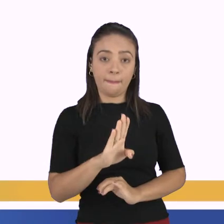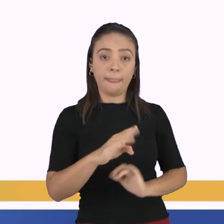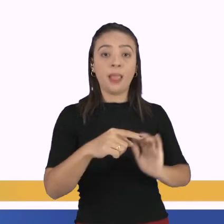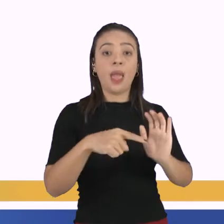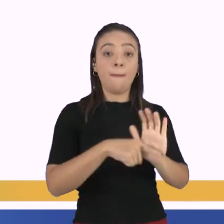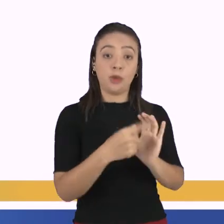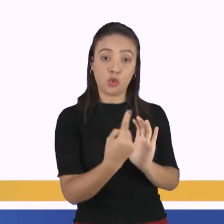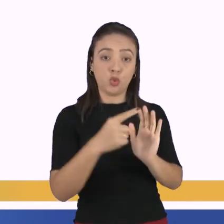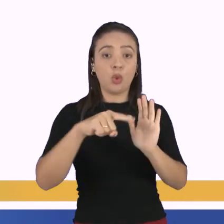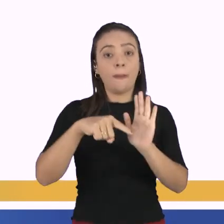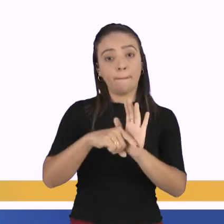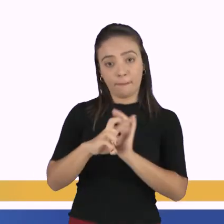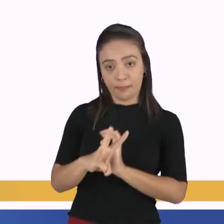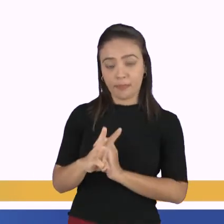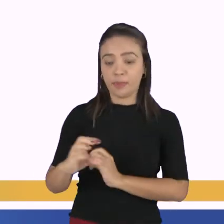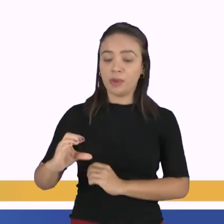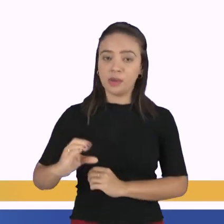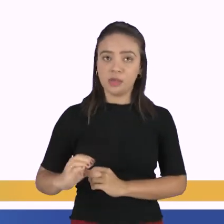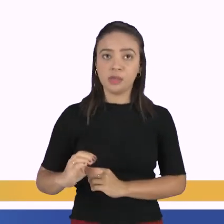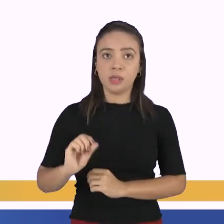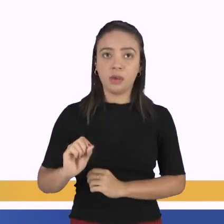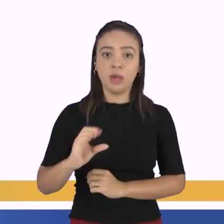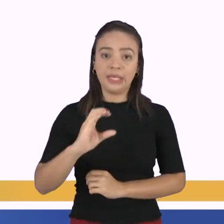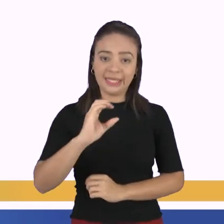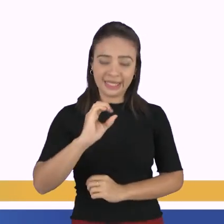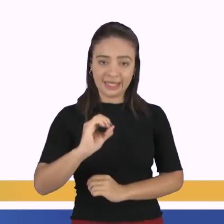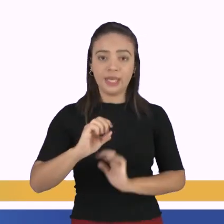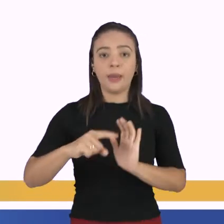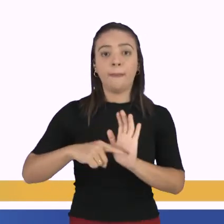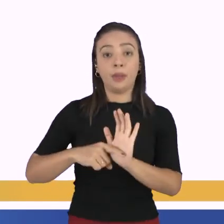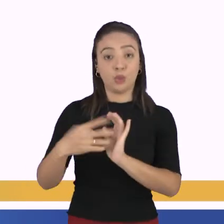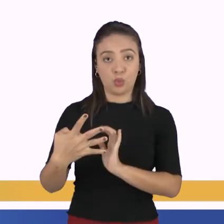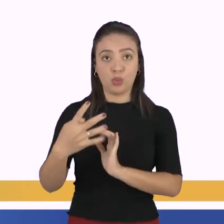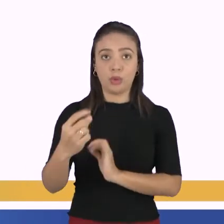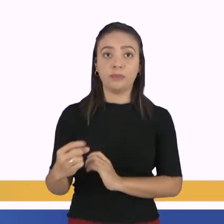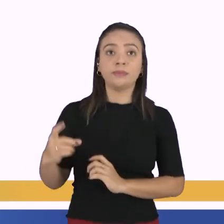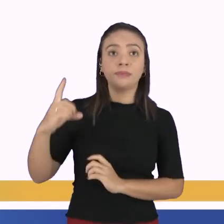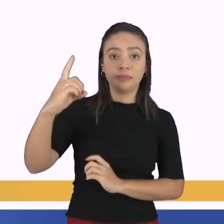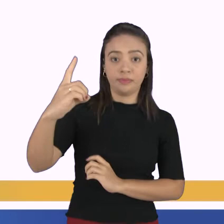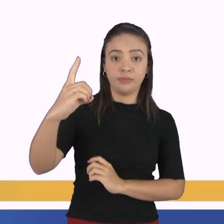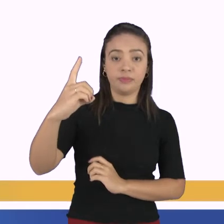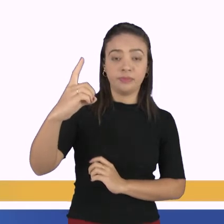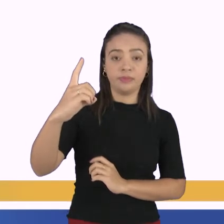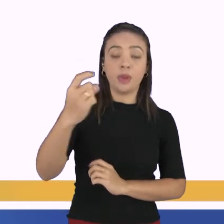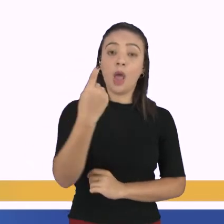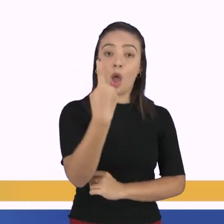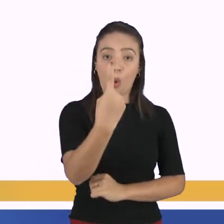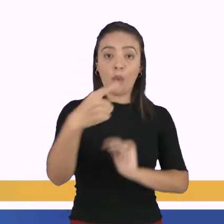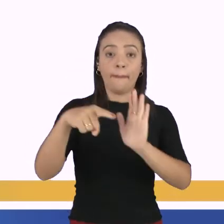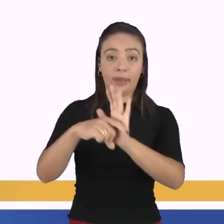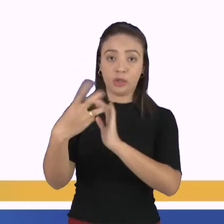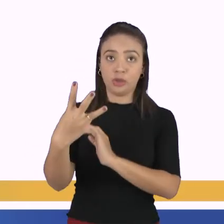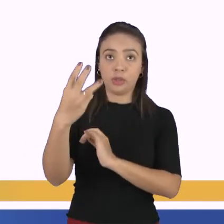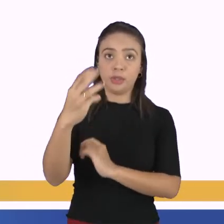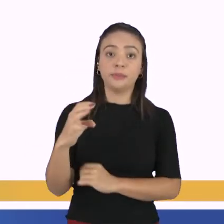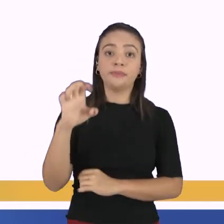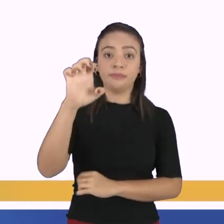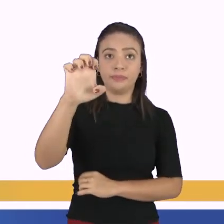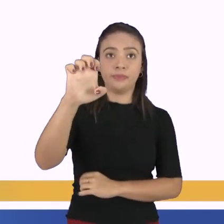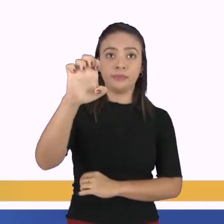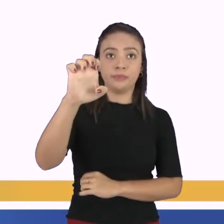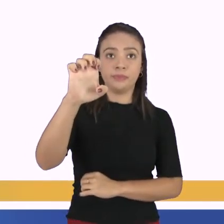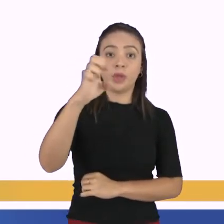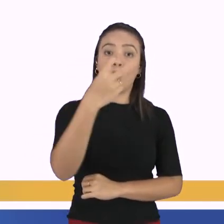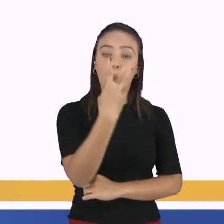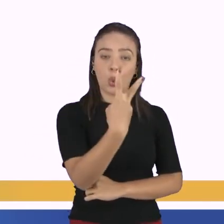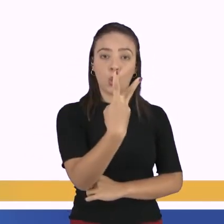ponto menos 1 e menos 3, o ponto C é o ponto 0 e menos 4, o ponto D é o ponto 1 e menos 3 e o ponto E é